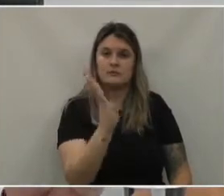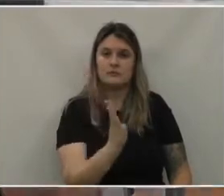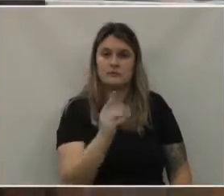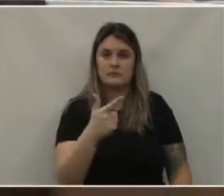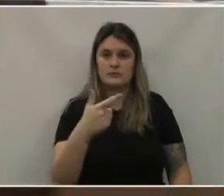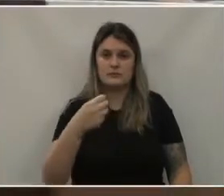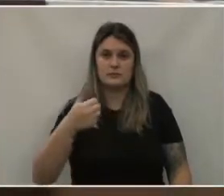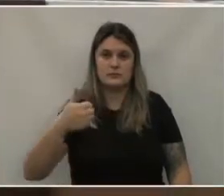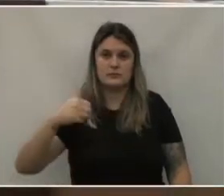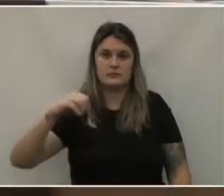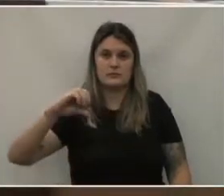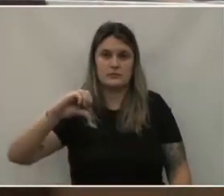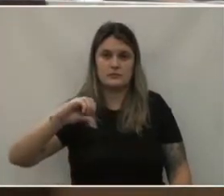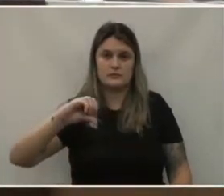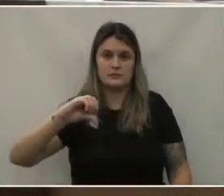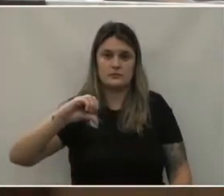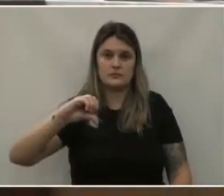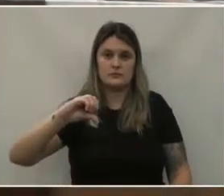34/2019.